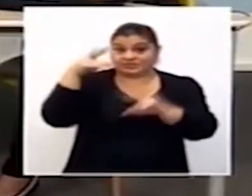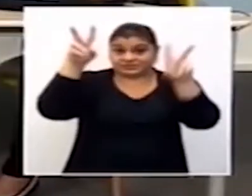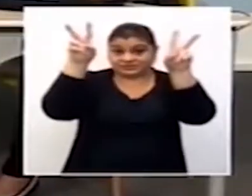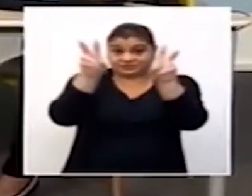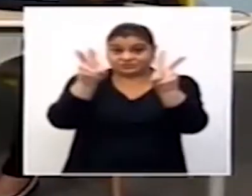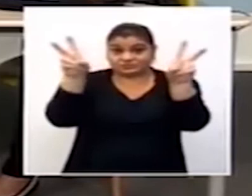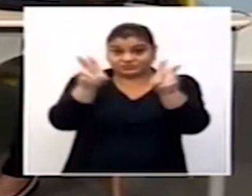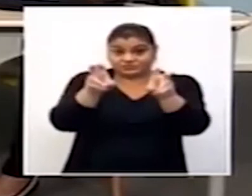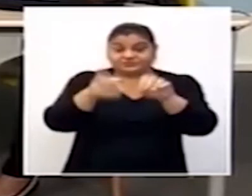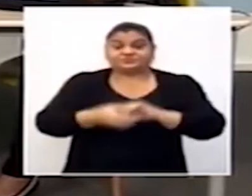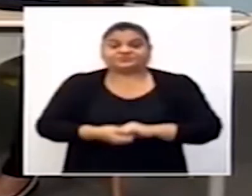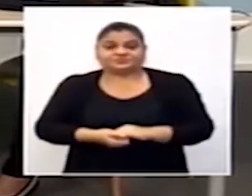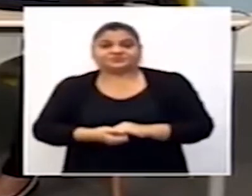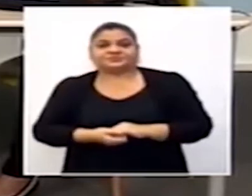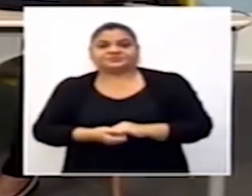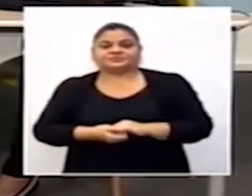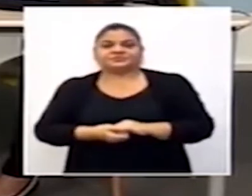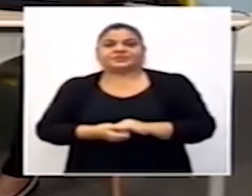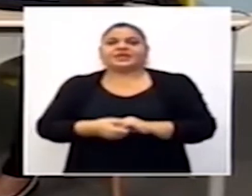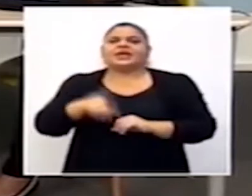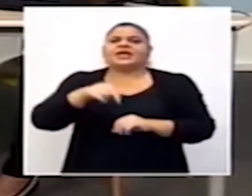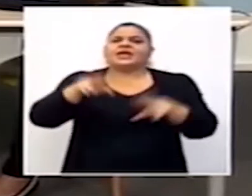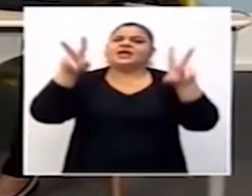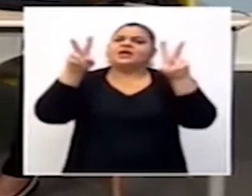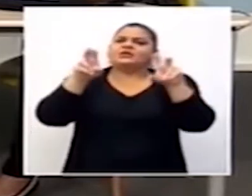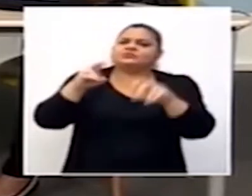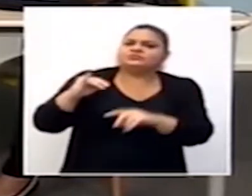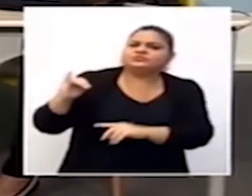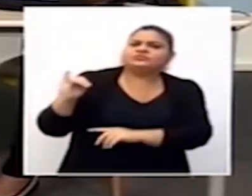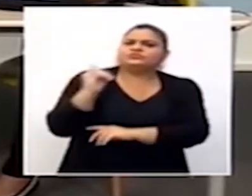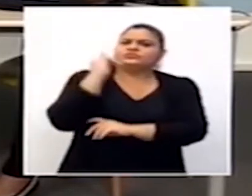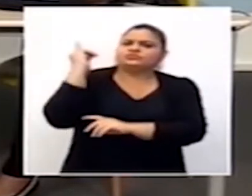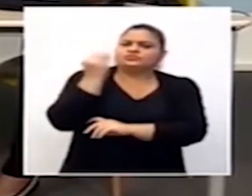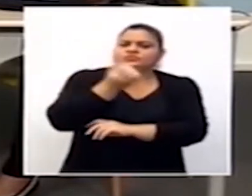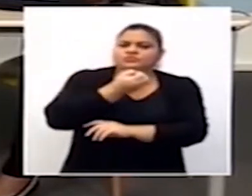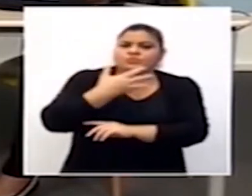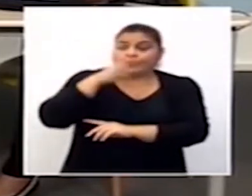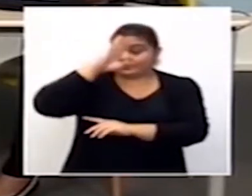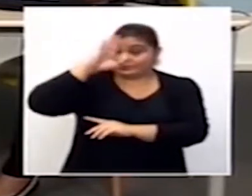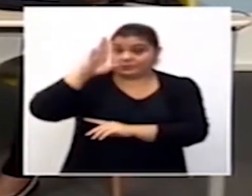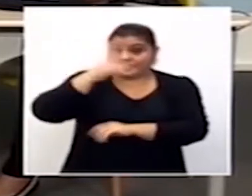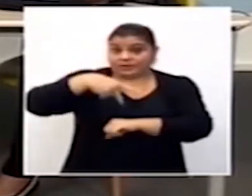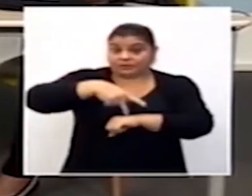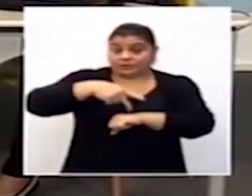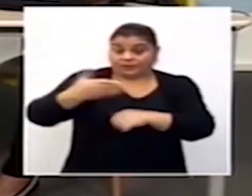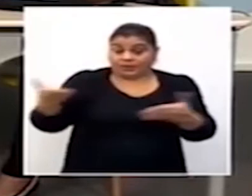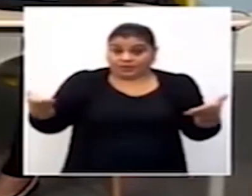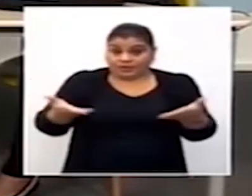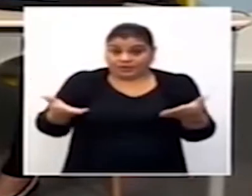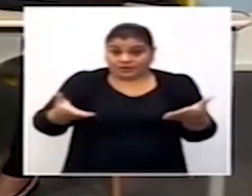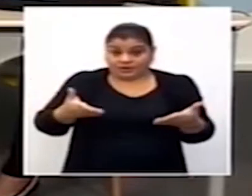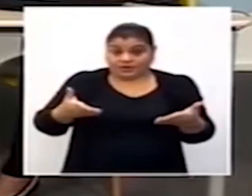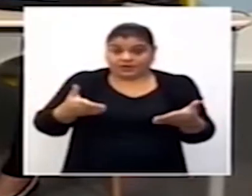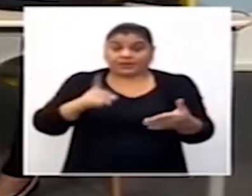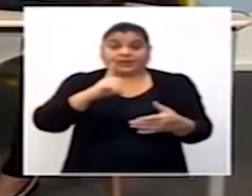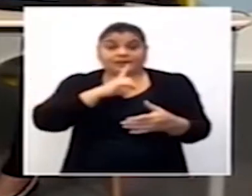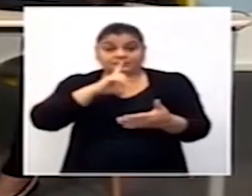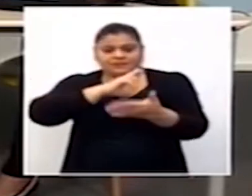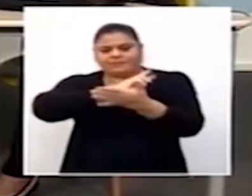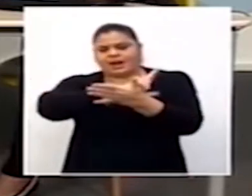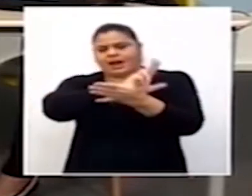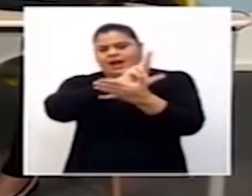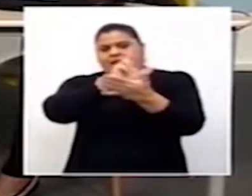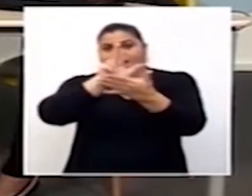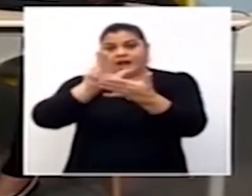assunto ânsia deste assunto é um assunto muito rico principalmente no nosso país que nós temos